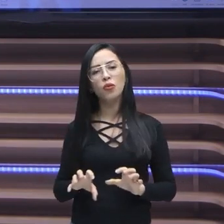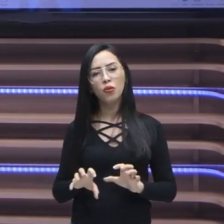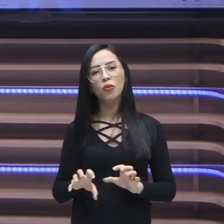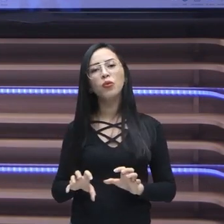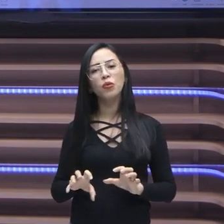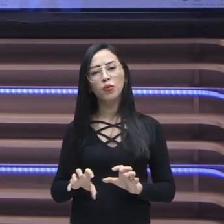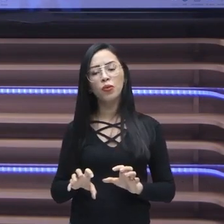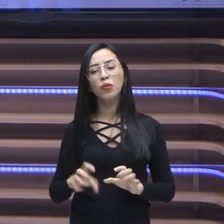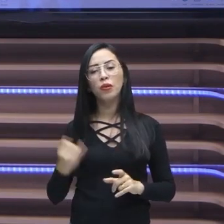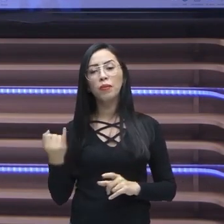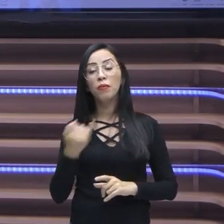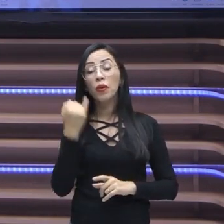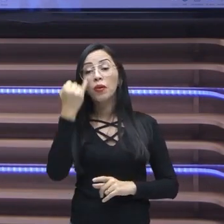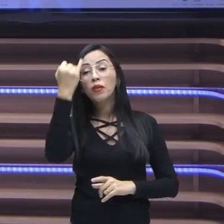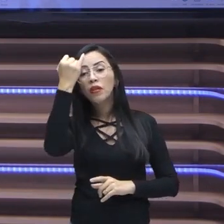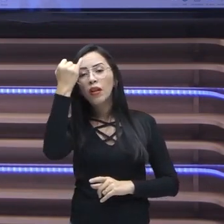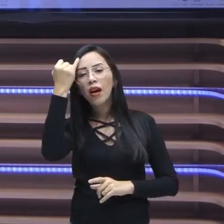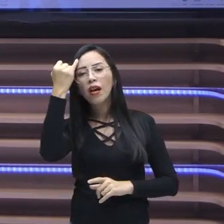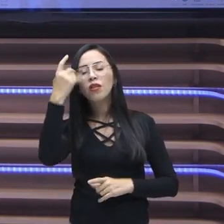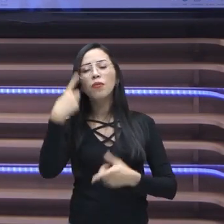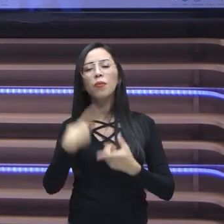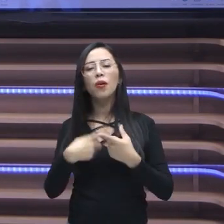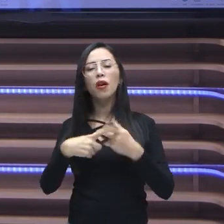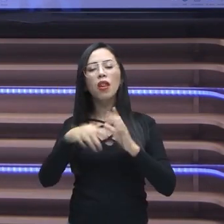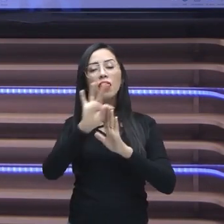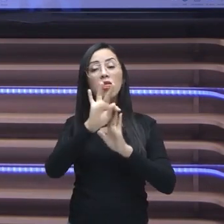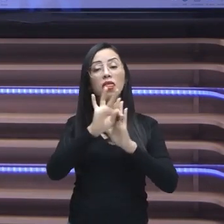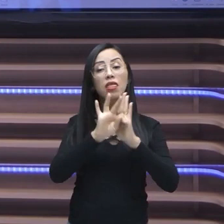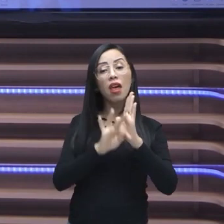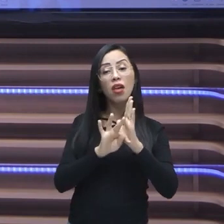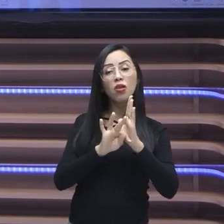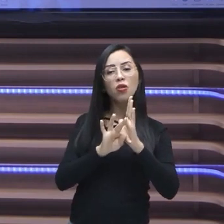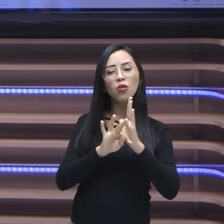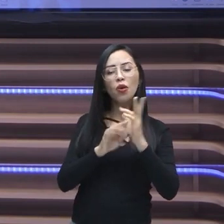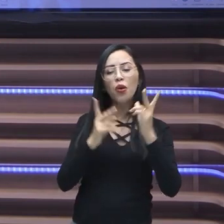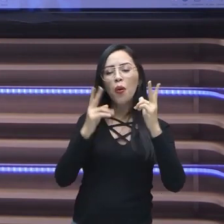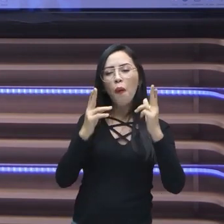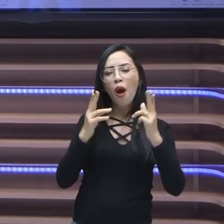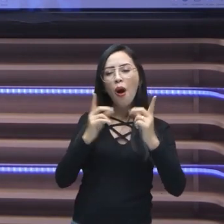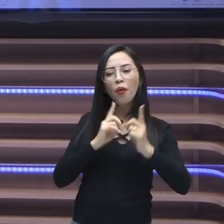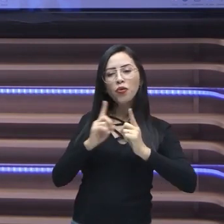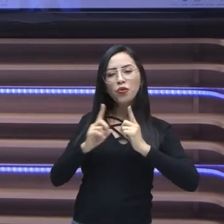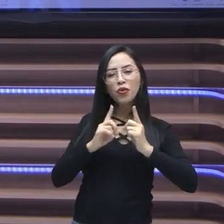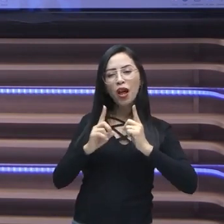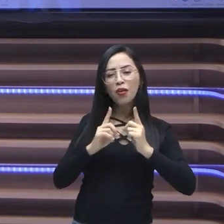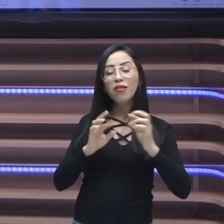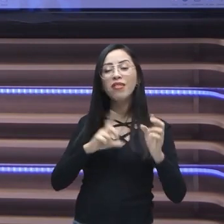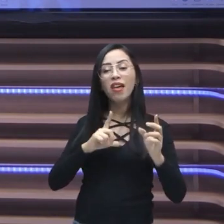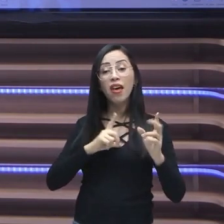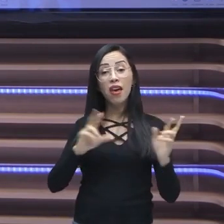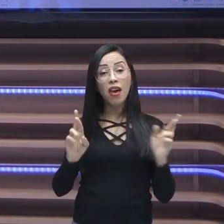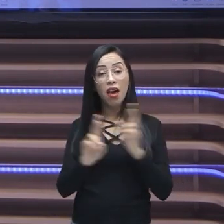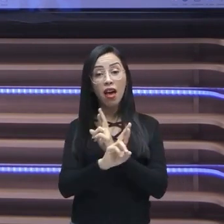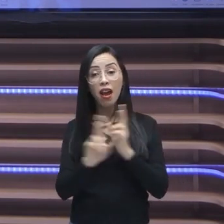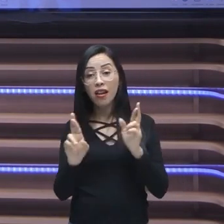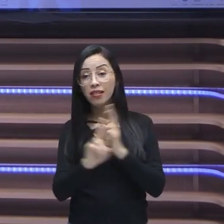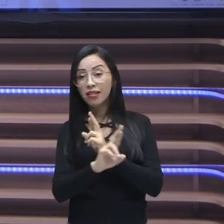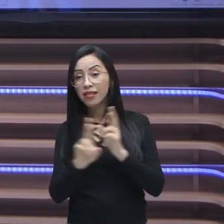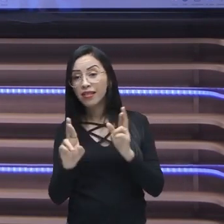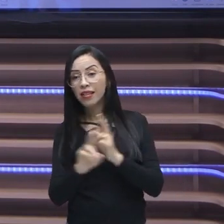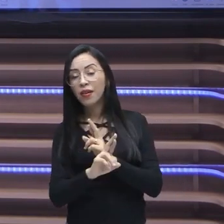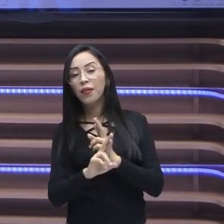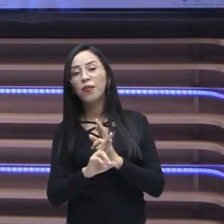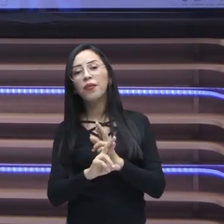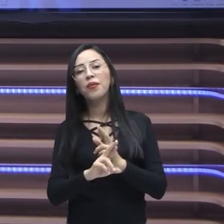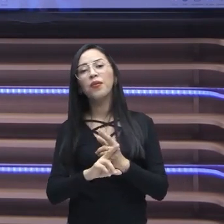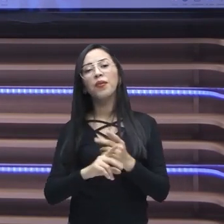faz diálogo, que conversa com outro texto, que é um texto da mitologia, que é a história do